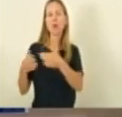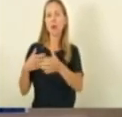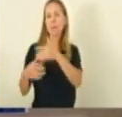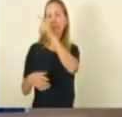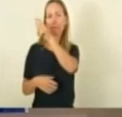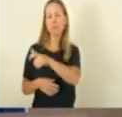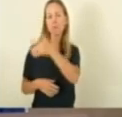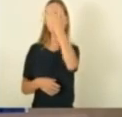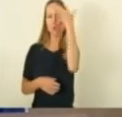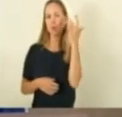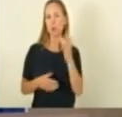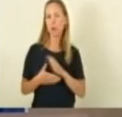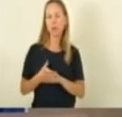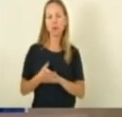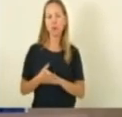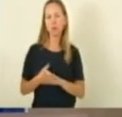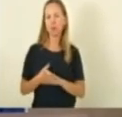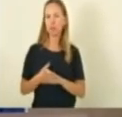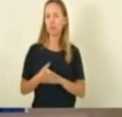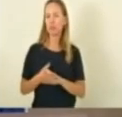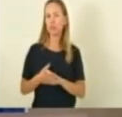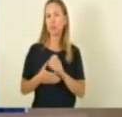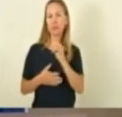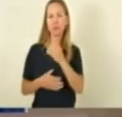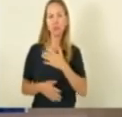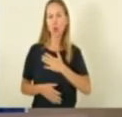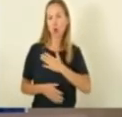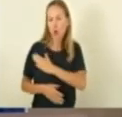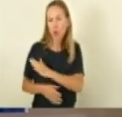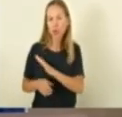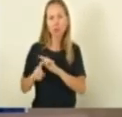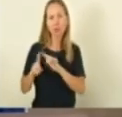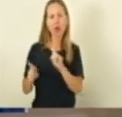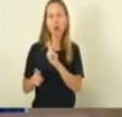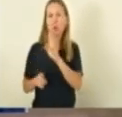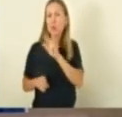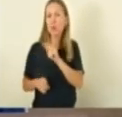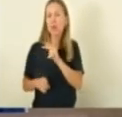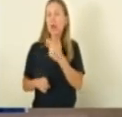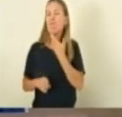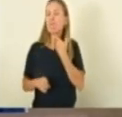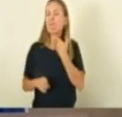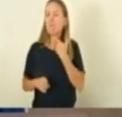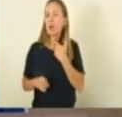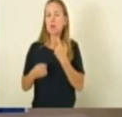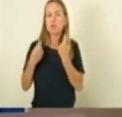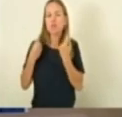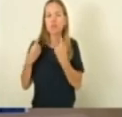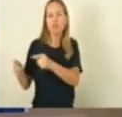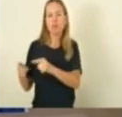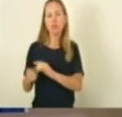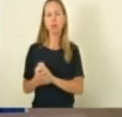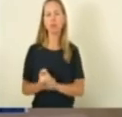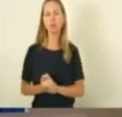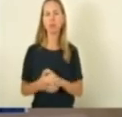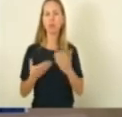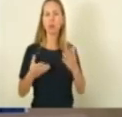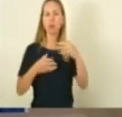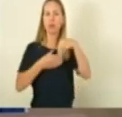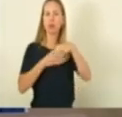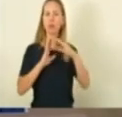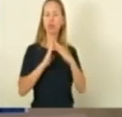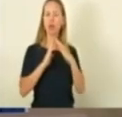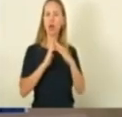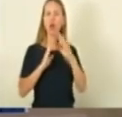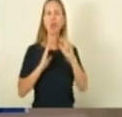quando eram pessoas que não gostavam. Então, essas mensagens nós nunca recebemos dentro de casa, de desrespeito ao